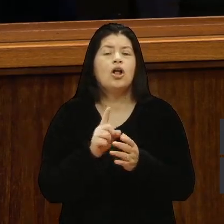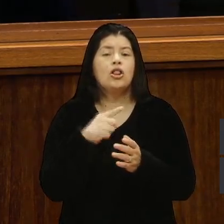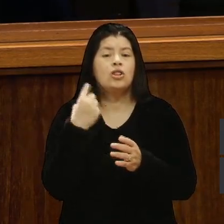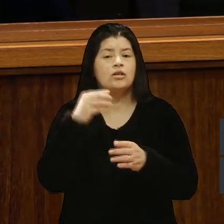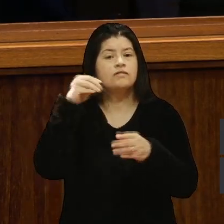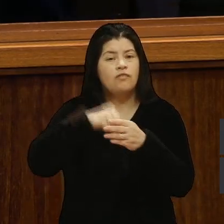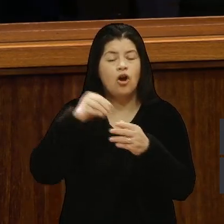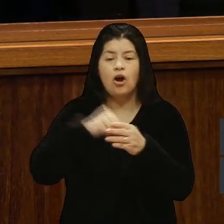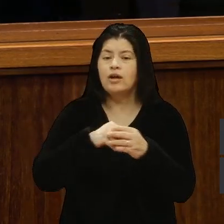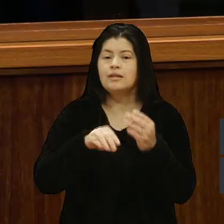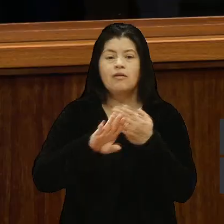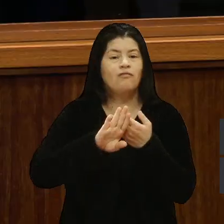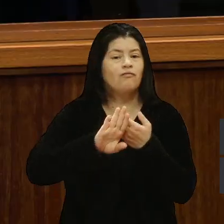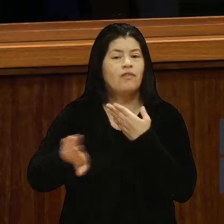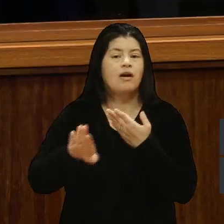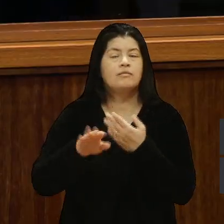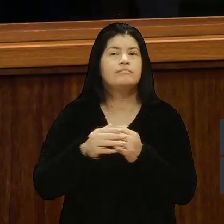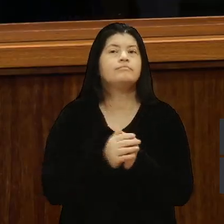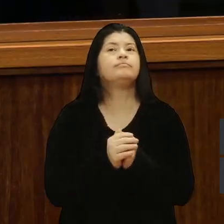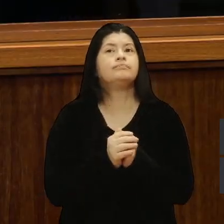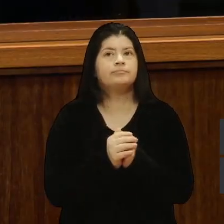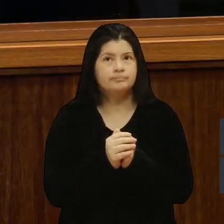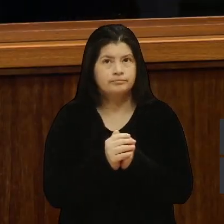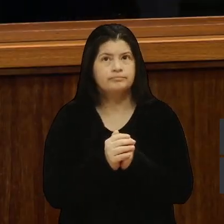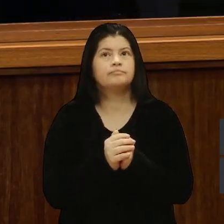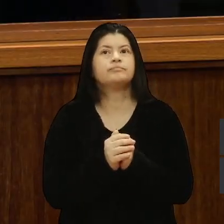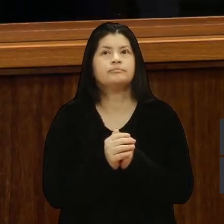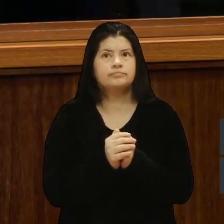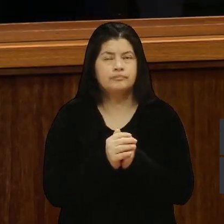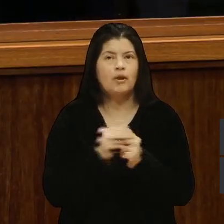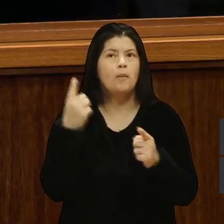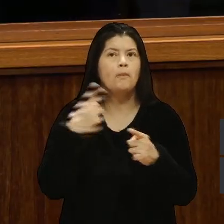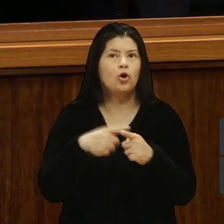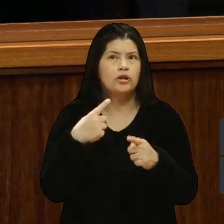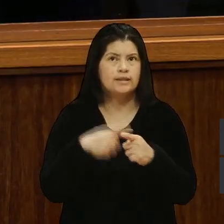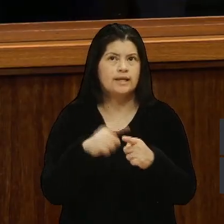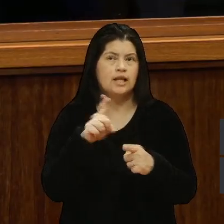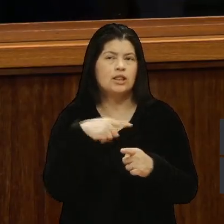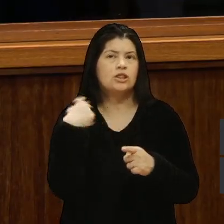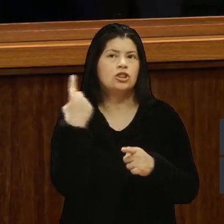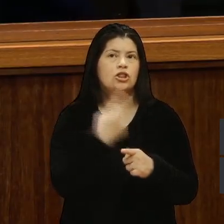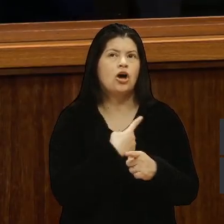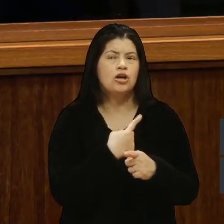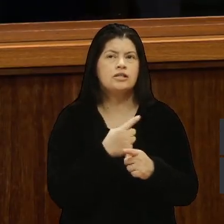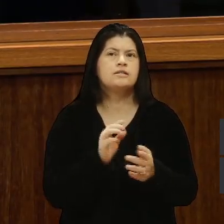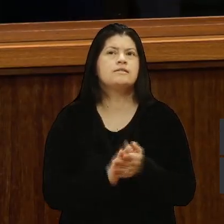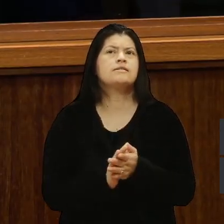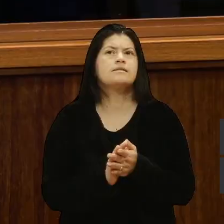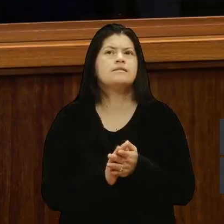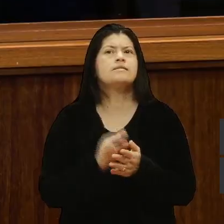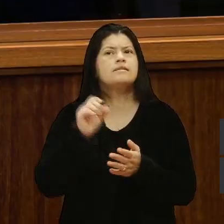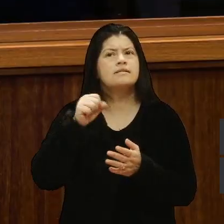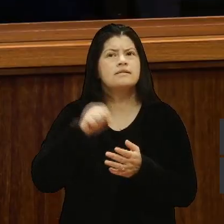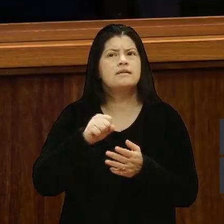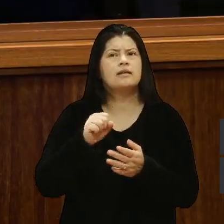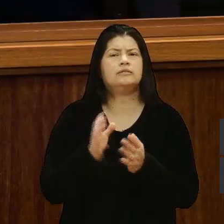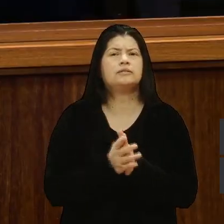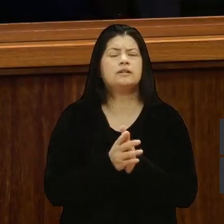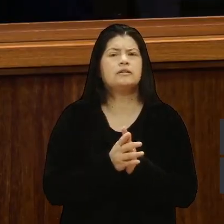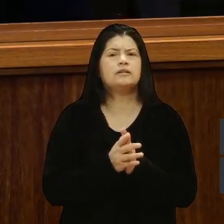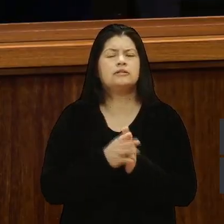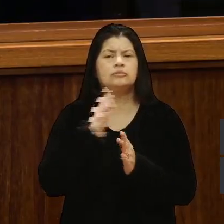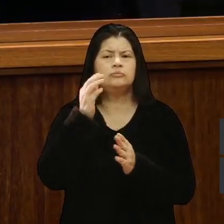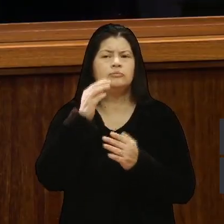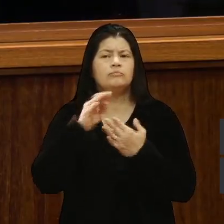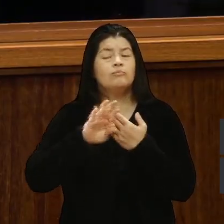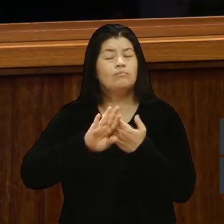já que não vai ter a discussão das emendas, imagino, porque nós somos oposição ao governo Odiló,